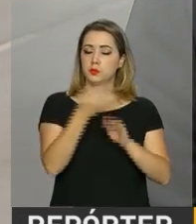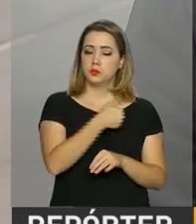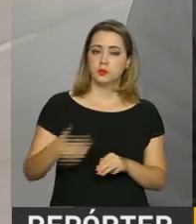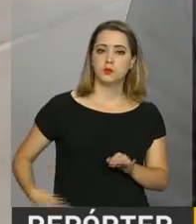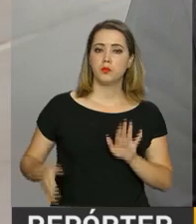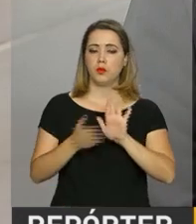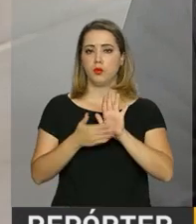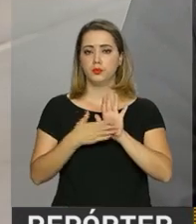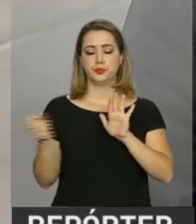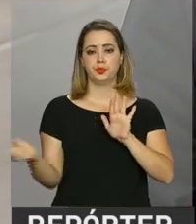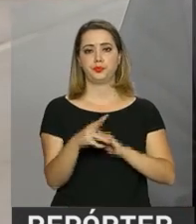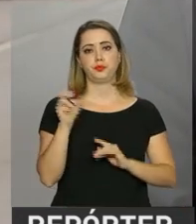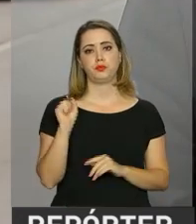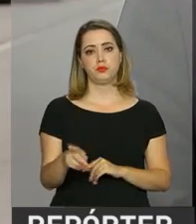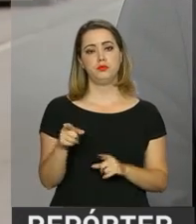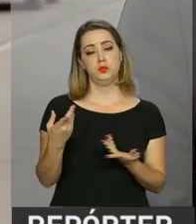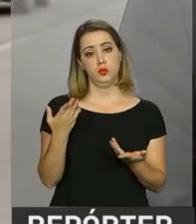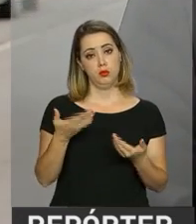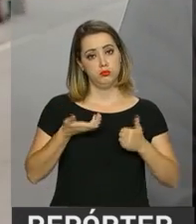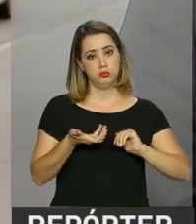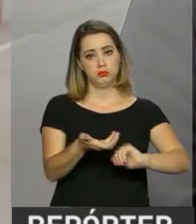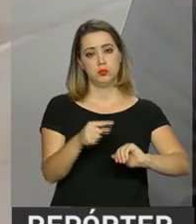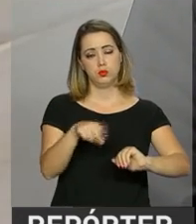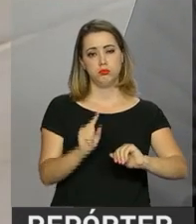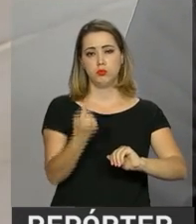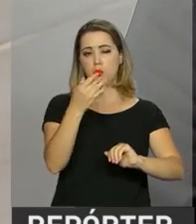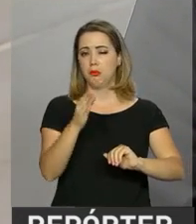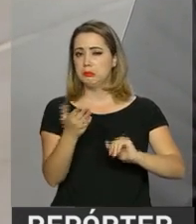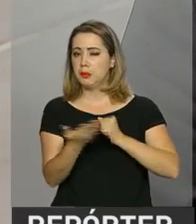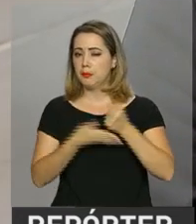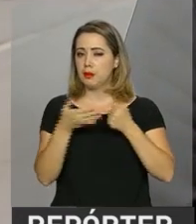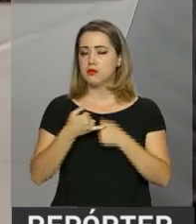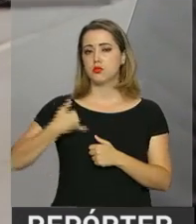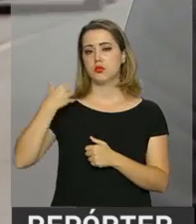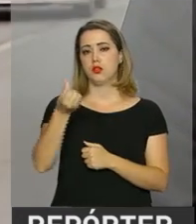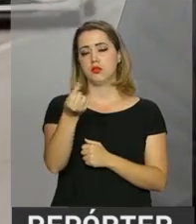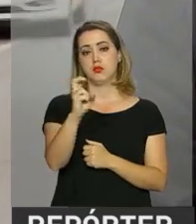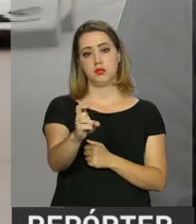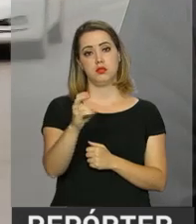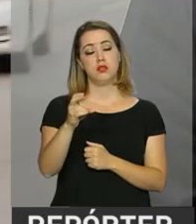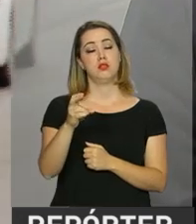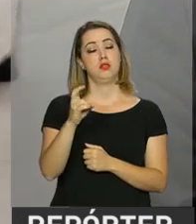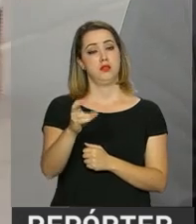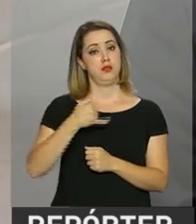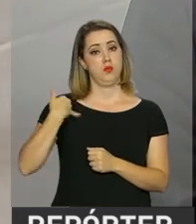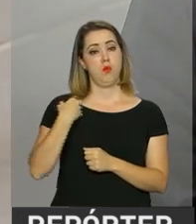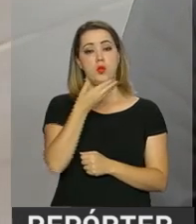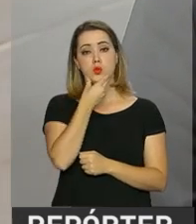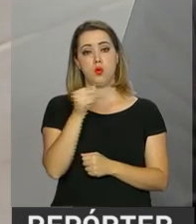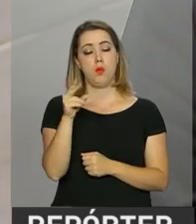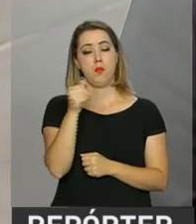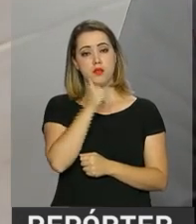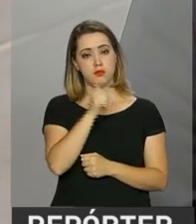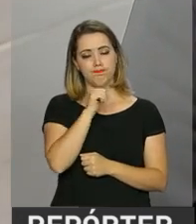no Congresso uma das propostas é estabelecer uma idade mínima de 65 anos para se aposentar tanto para homens quanto